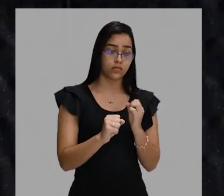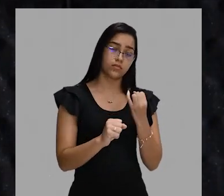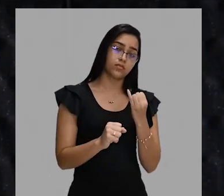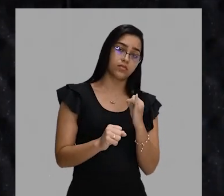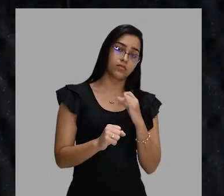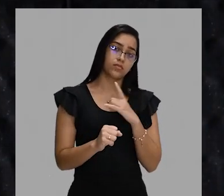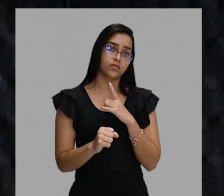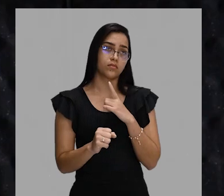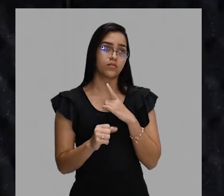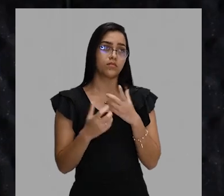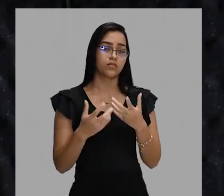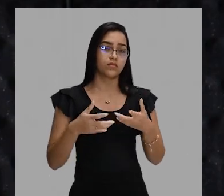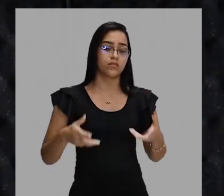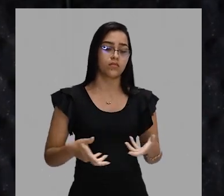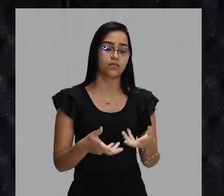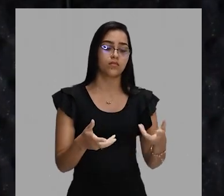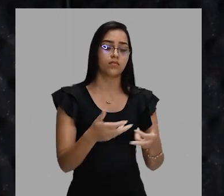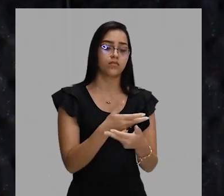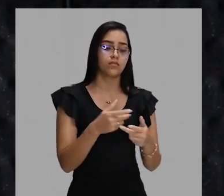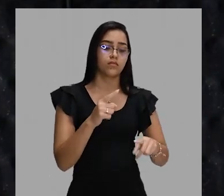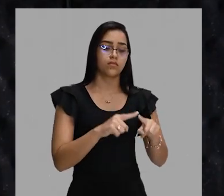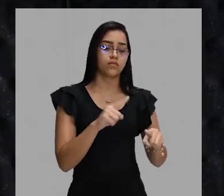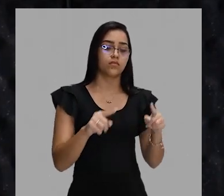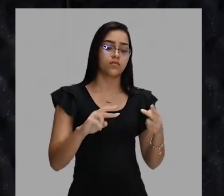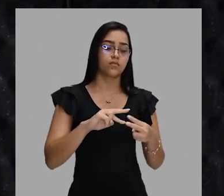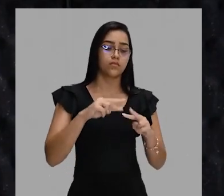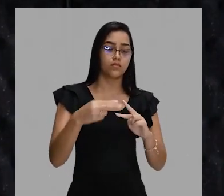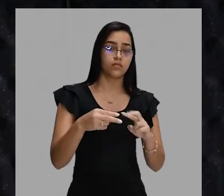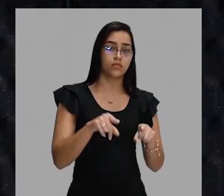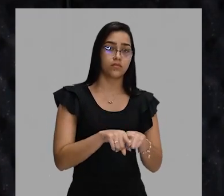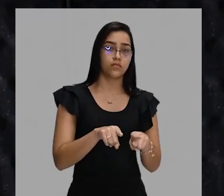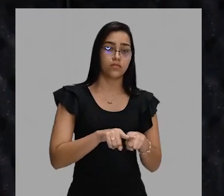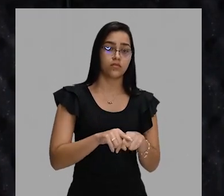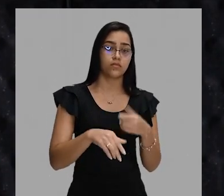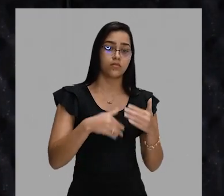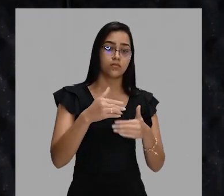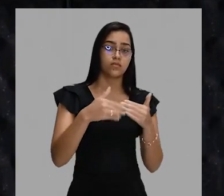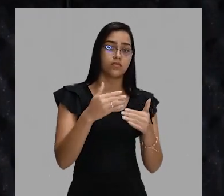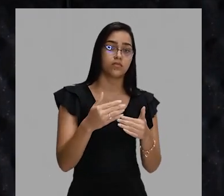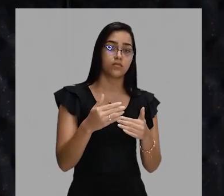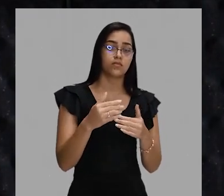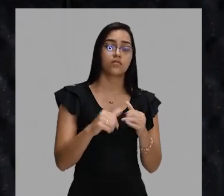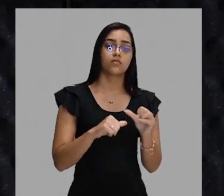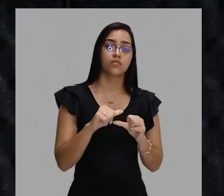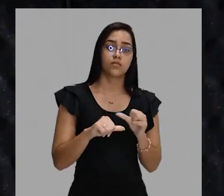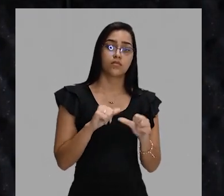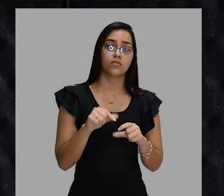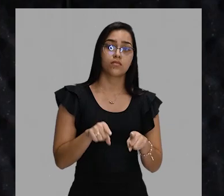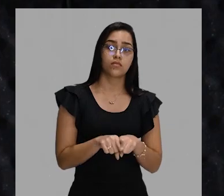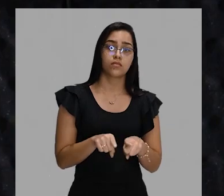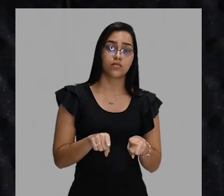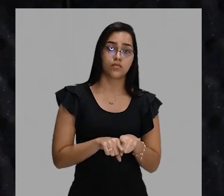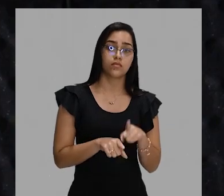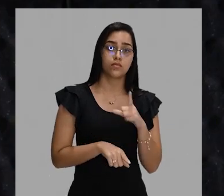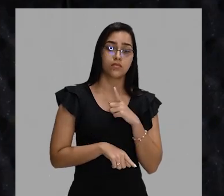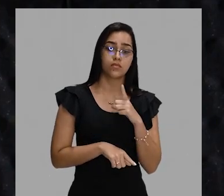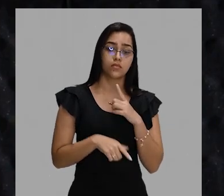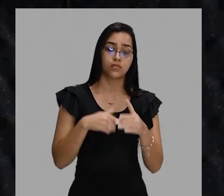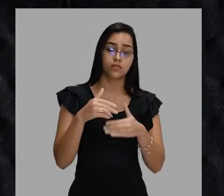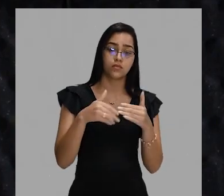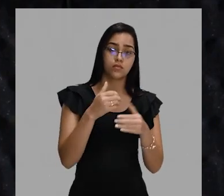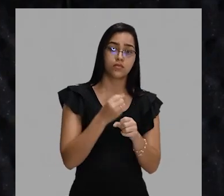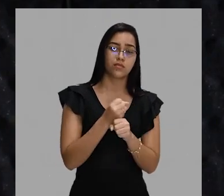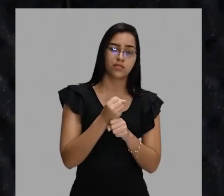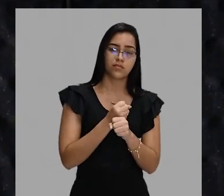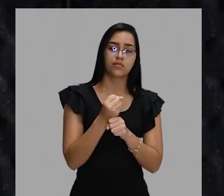por acaso ela promover variabilidade genética, e com o tempo, essas pequenas mudanças que vão se acumulando ao longo de